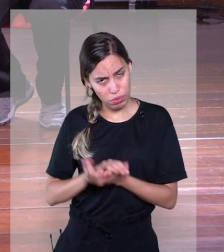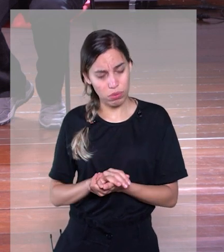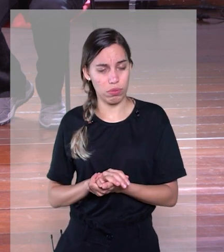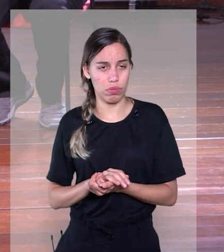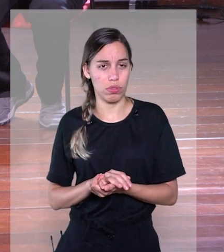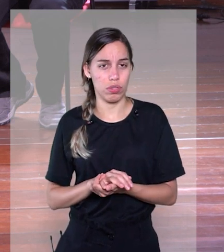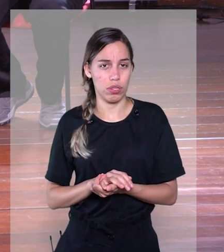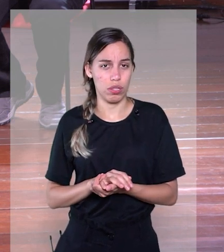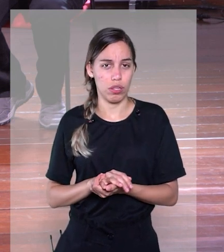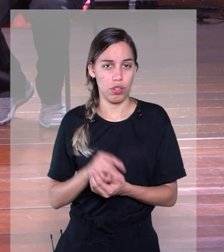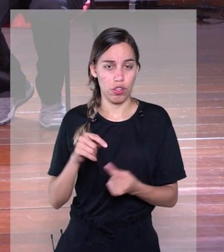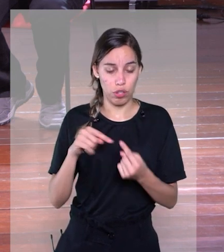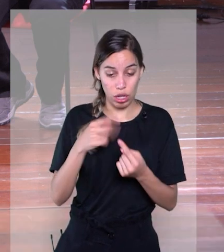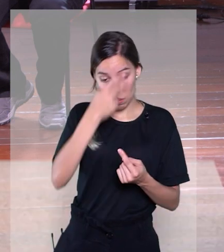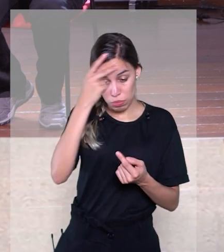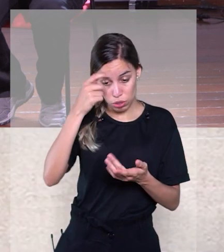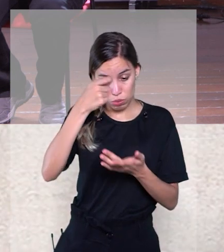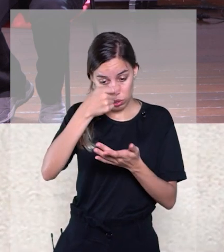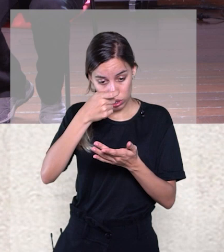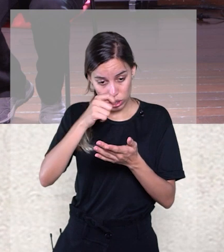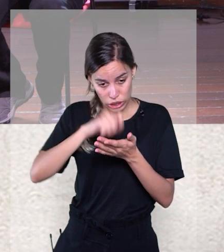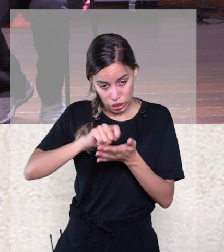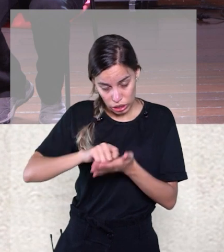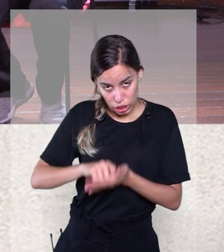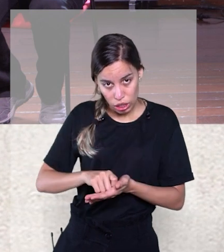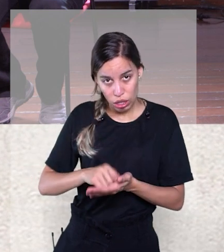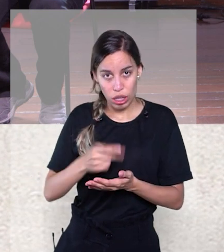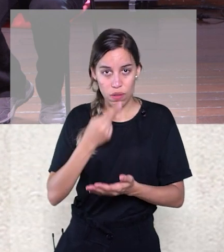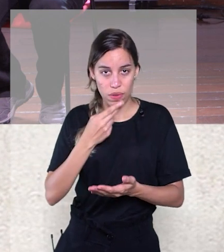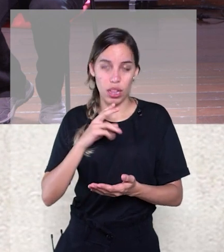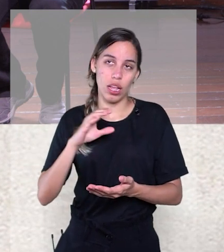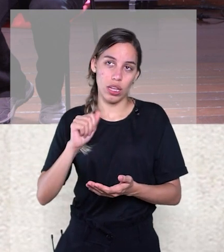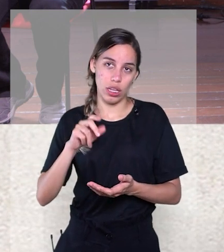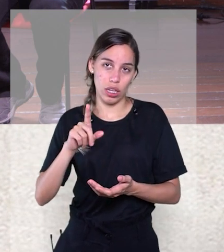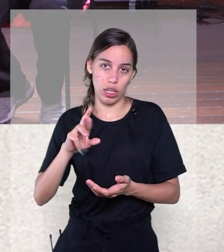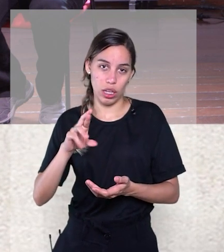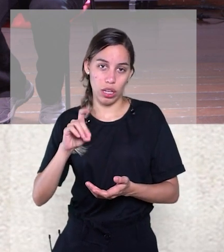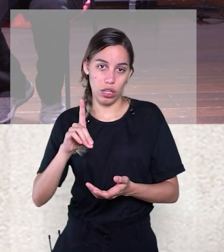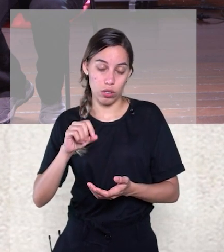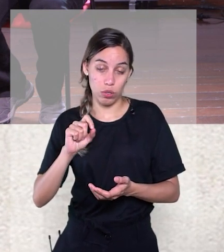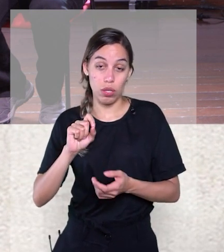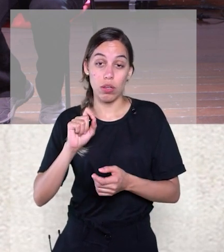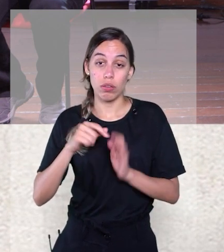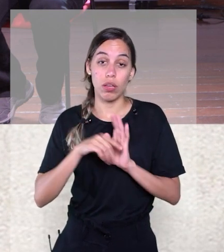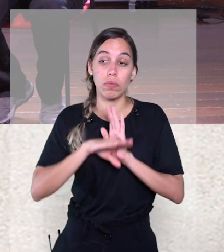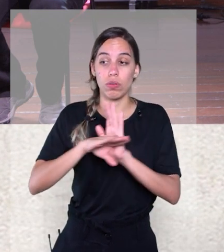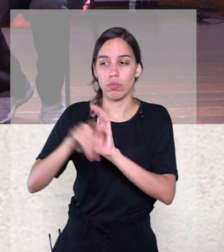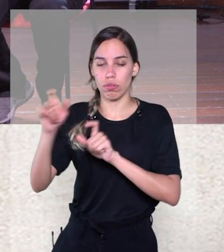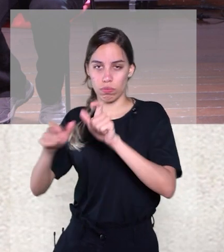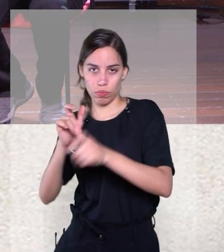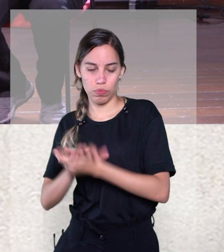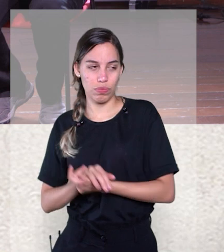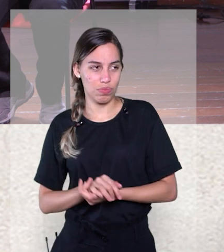ser destinados a alguma causa nobre, né? Mas sobre as estátuas em Itabira tem uma coisa engraçada. Em